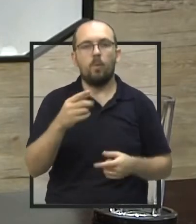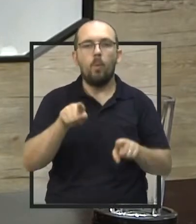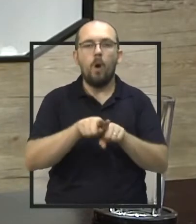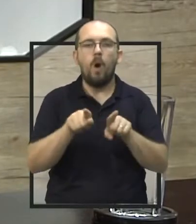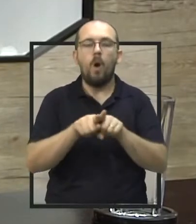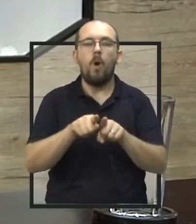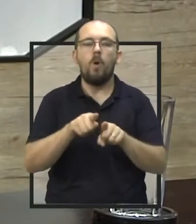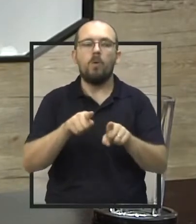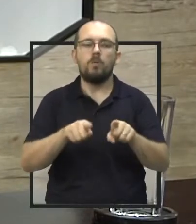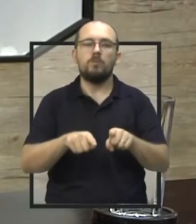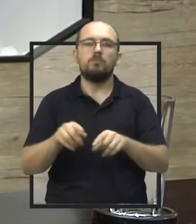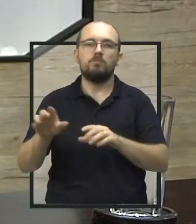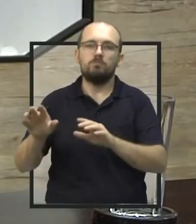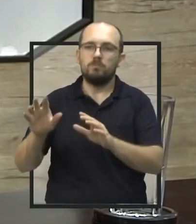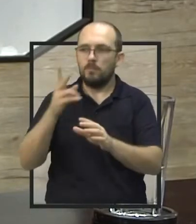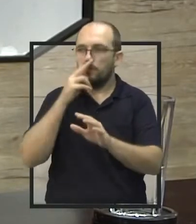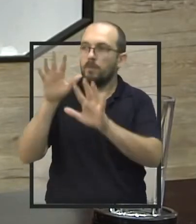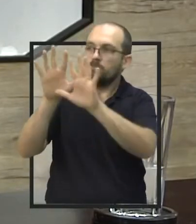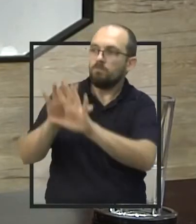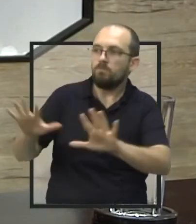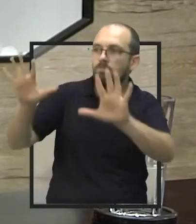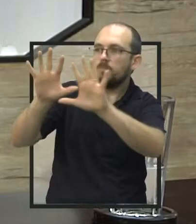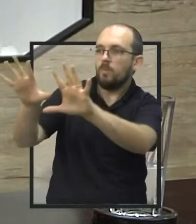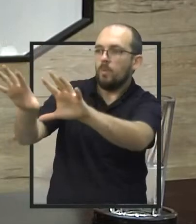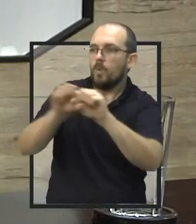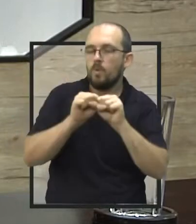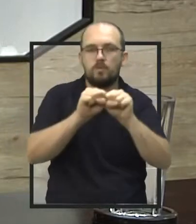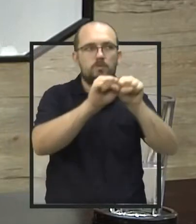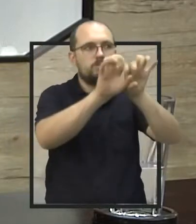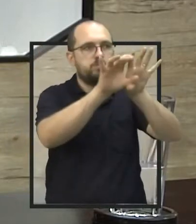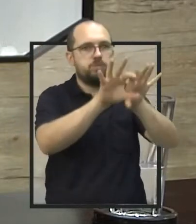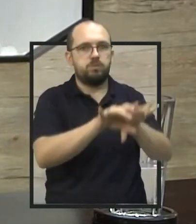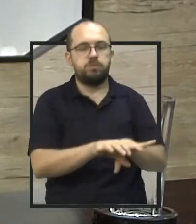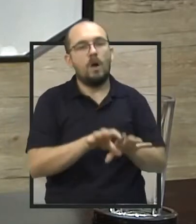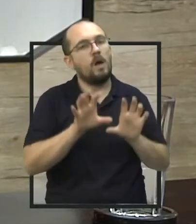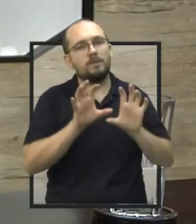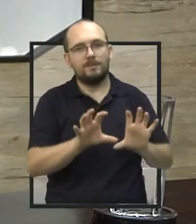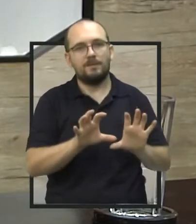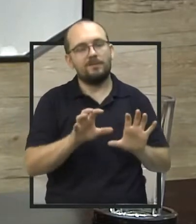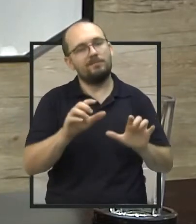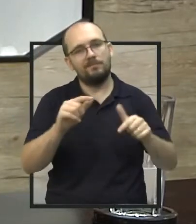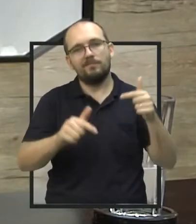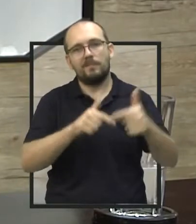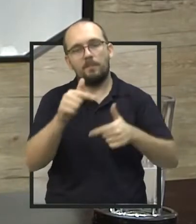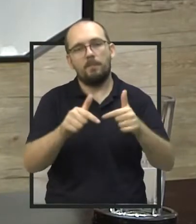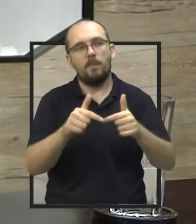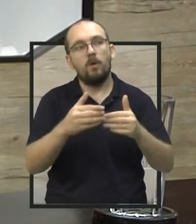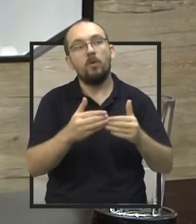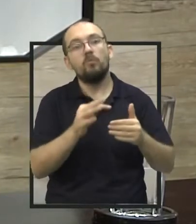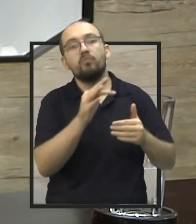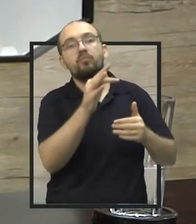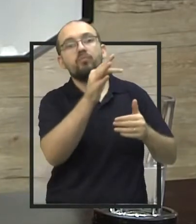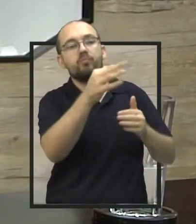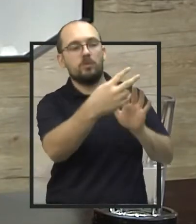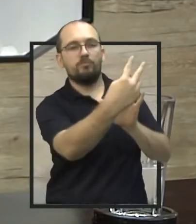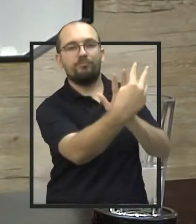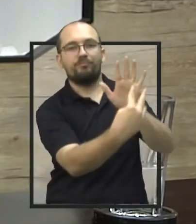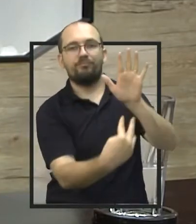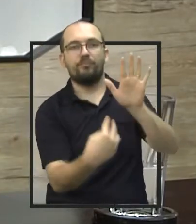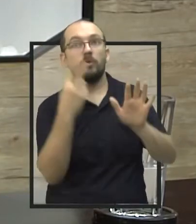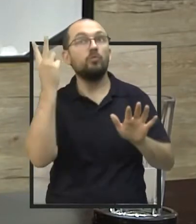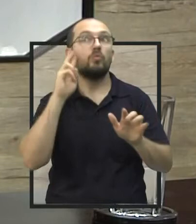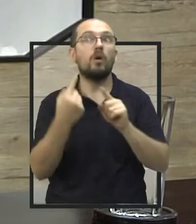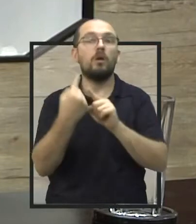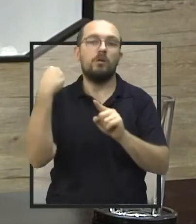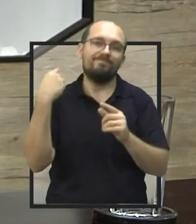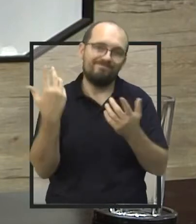refletindo na sua escrita? Acabou refletindo muito na minha escrita. Logo no começo, eu demorei um pouco para sentir os impactos da pandemia,